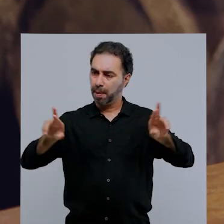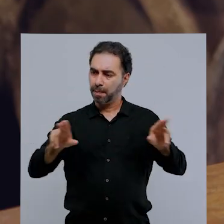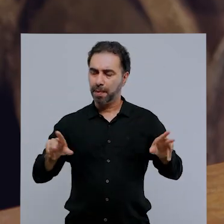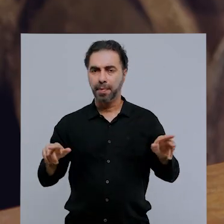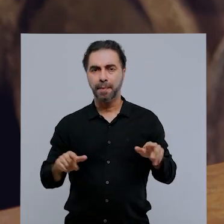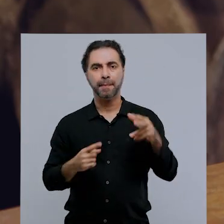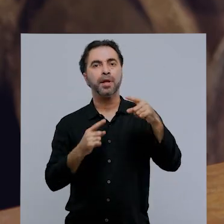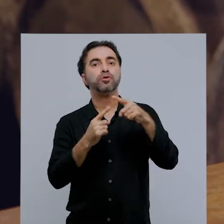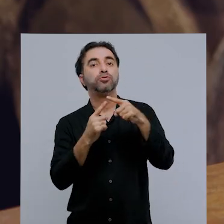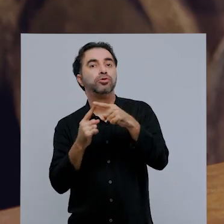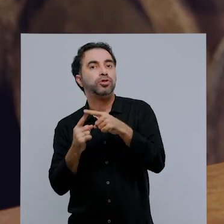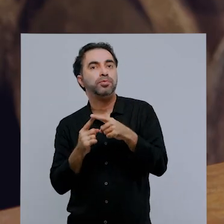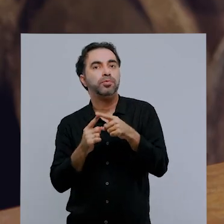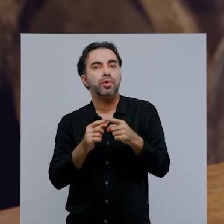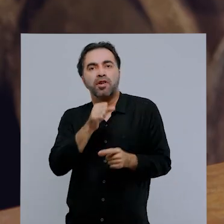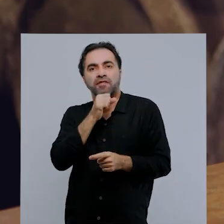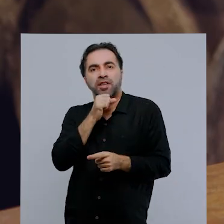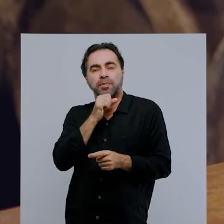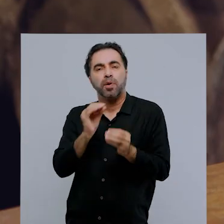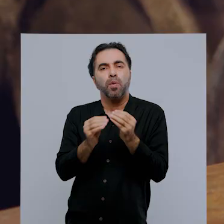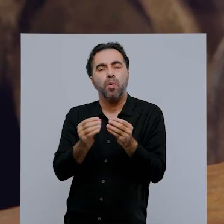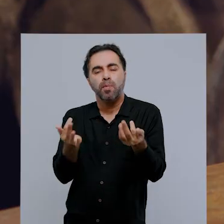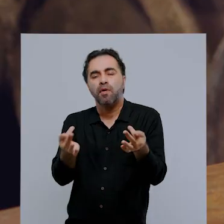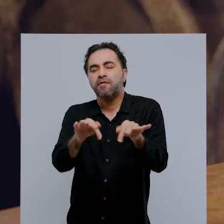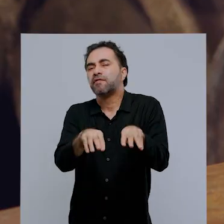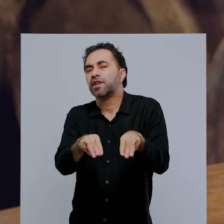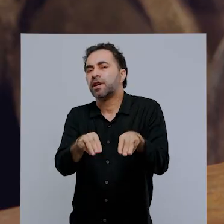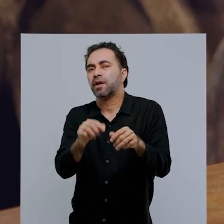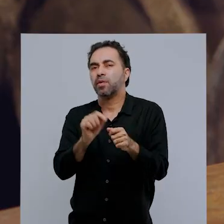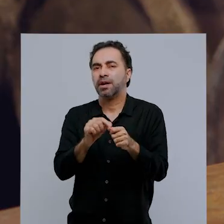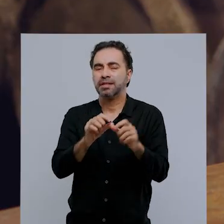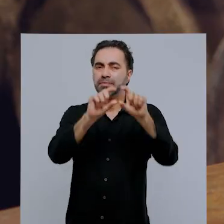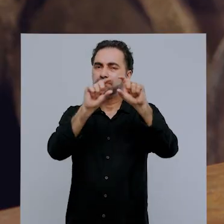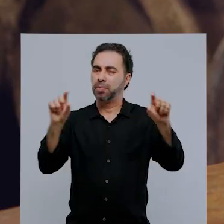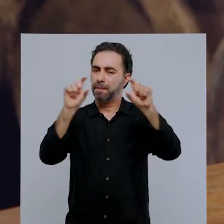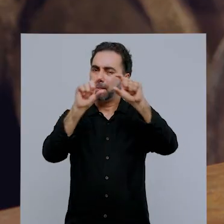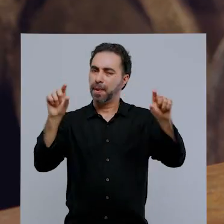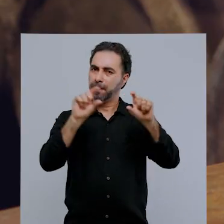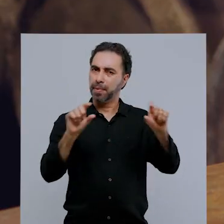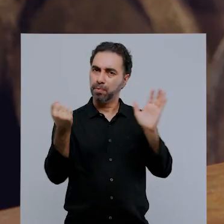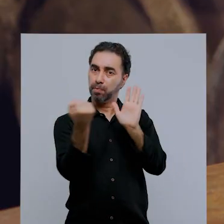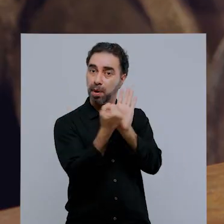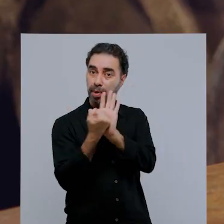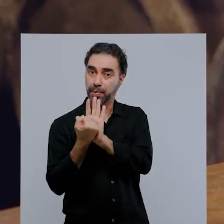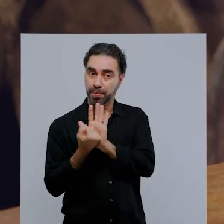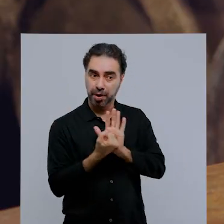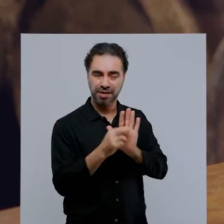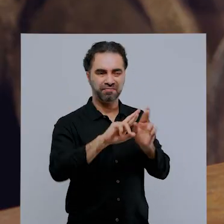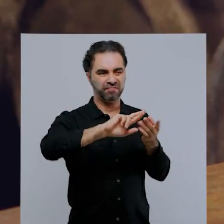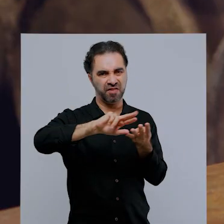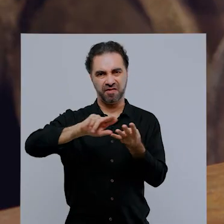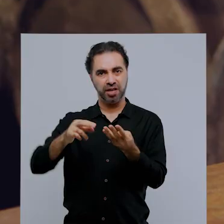de envelhecimento, pelo trabalho de acabamento final que é feito com cada cachaça, com cada rótulo. Então hoje aqui nós temos diversos rótulos, assim como tem do